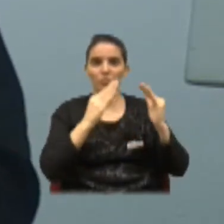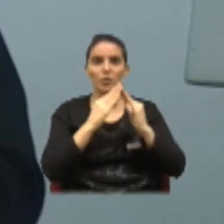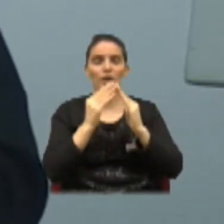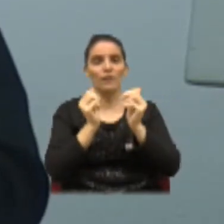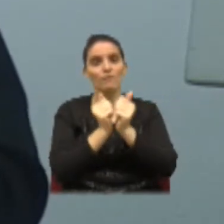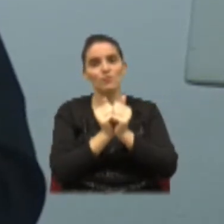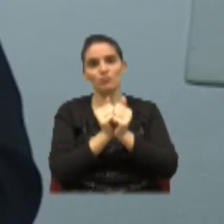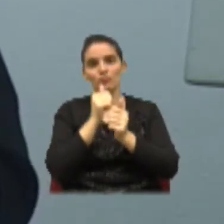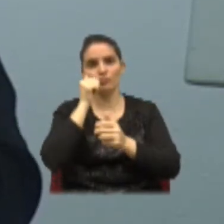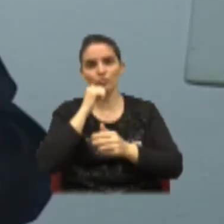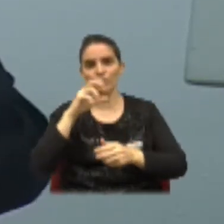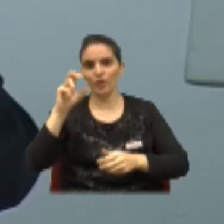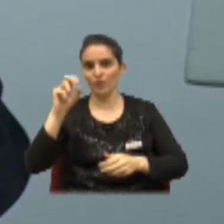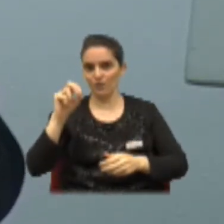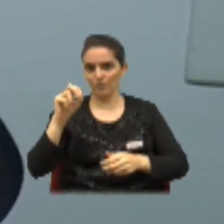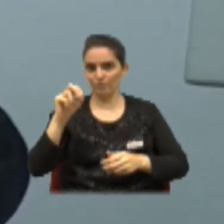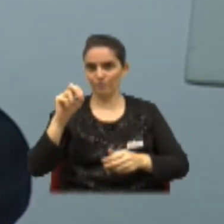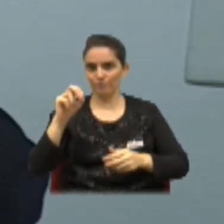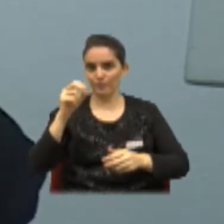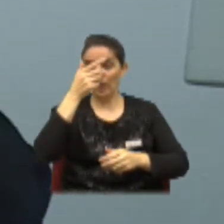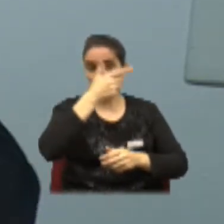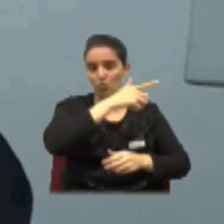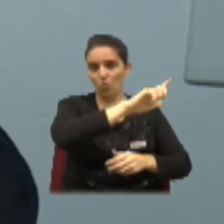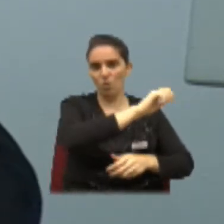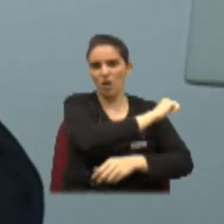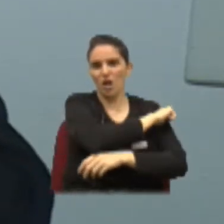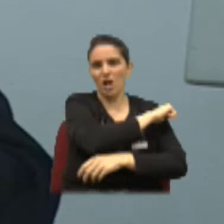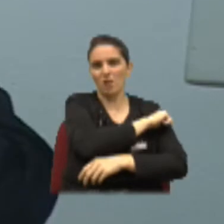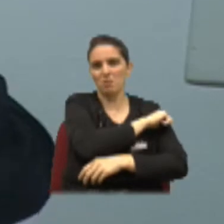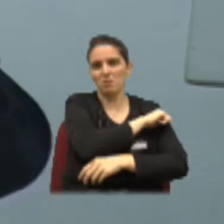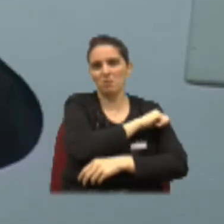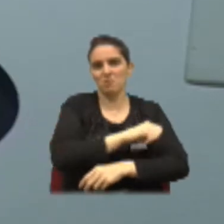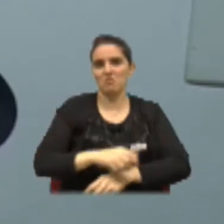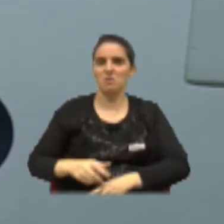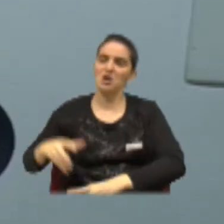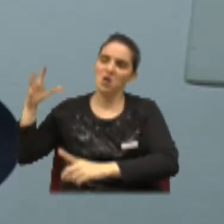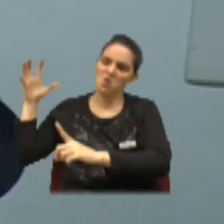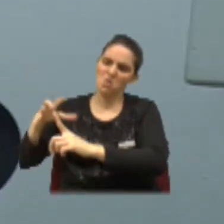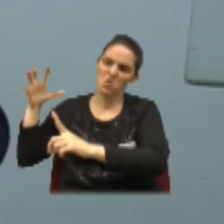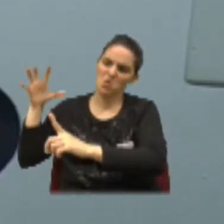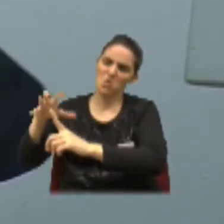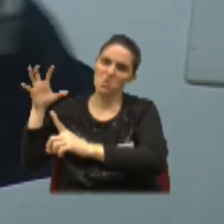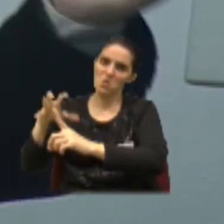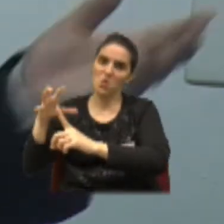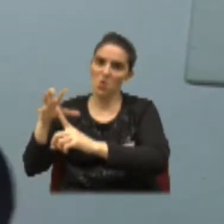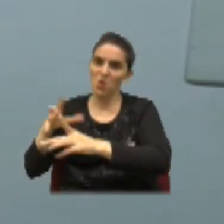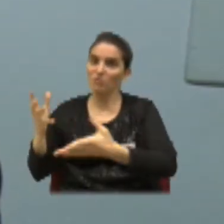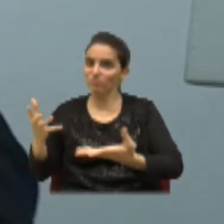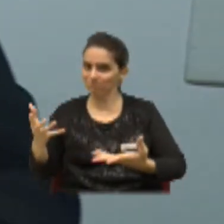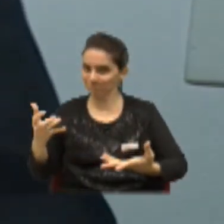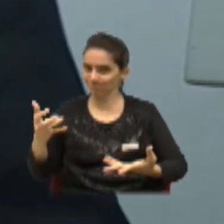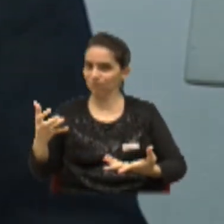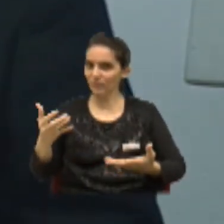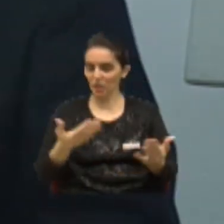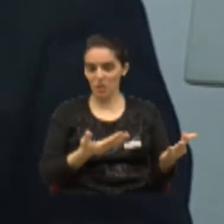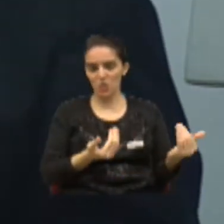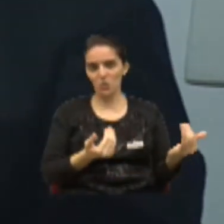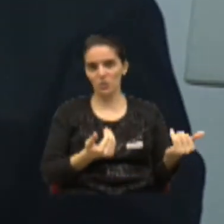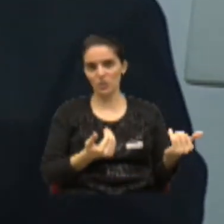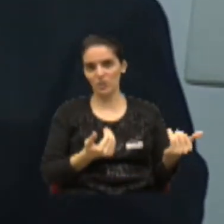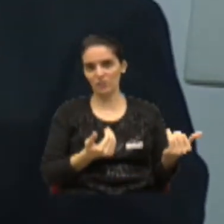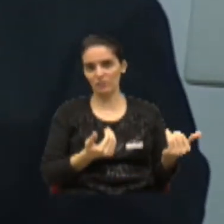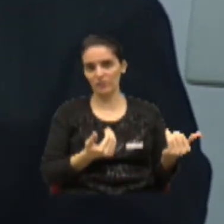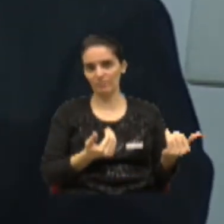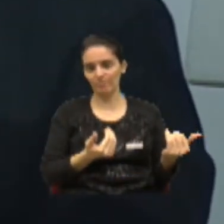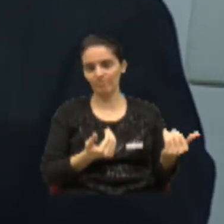sarro dele. Isso abalou a parte emocional e leva uma criança a cometer